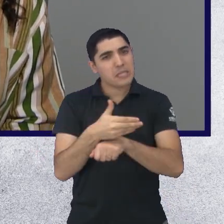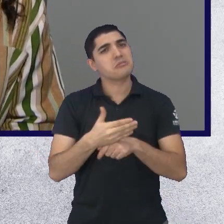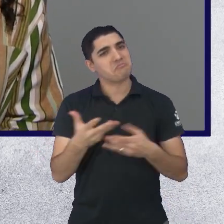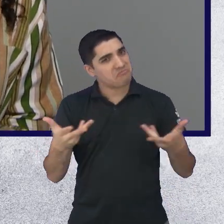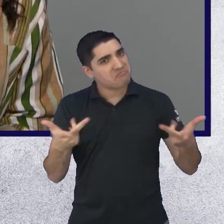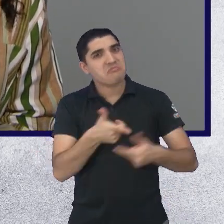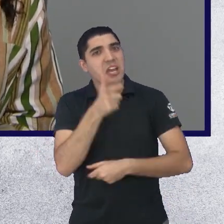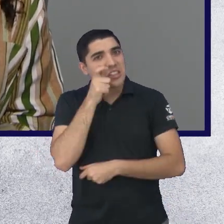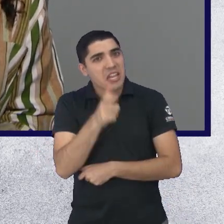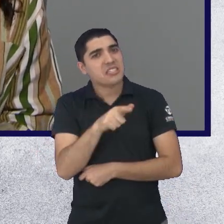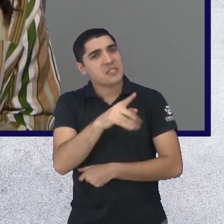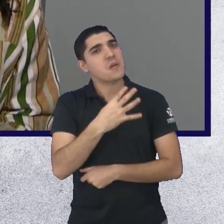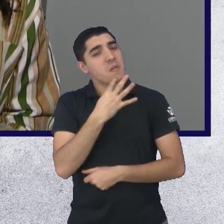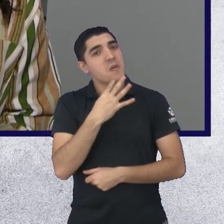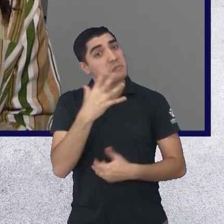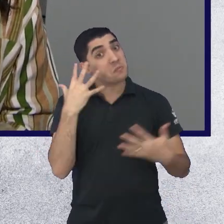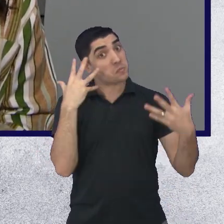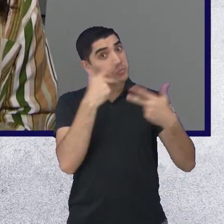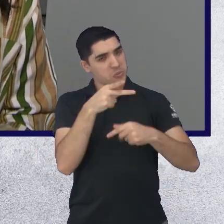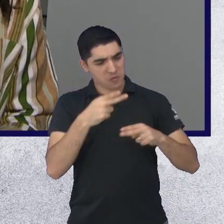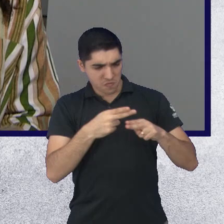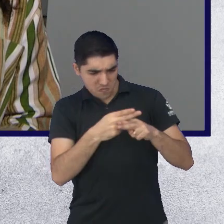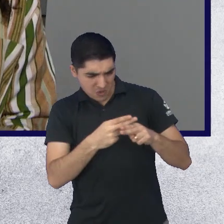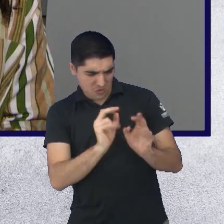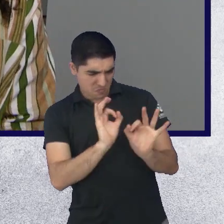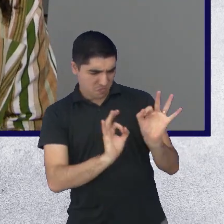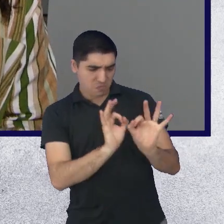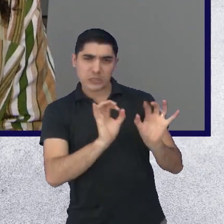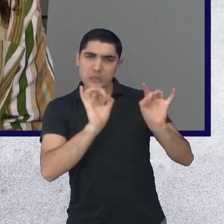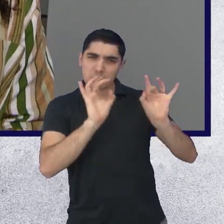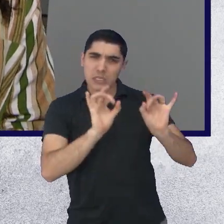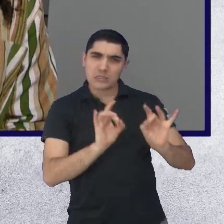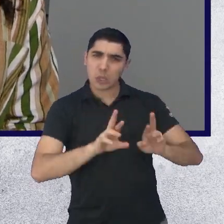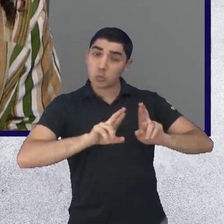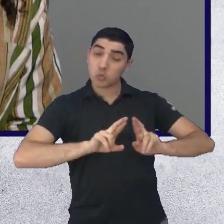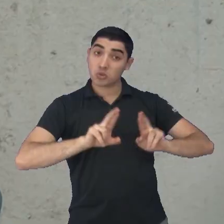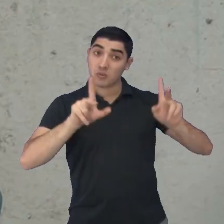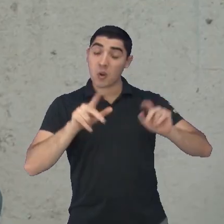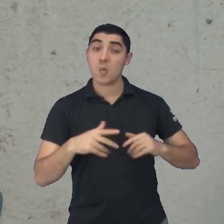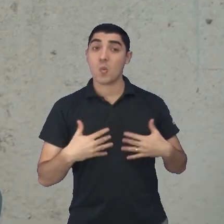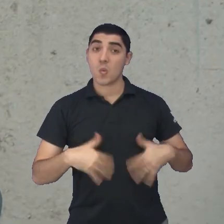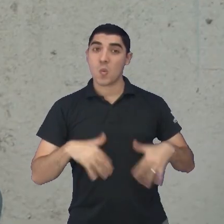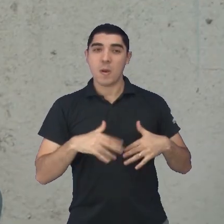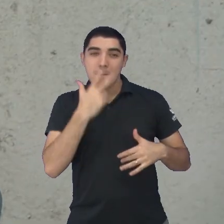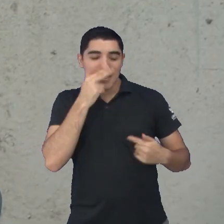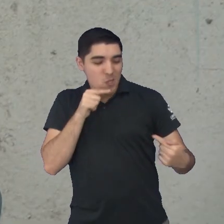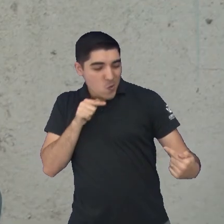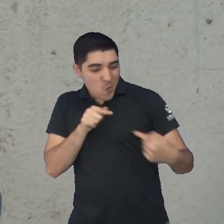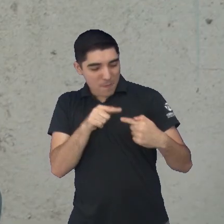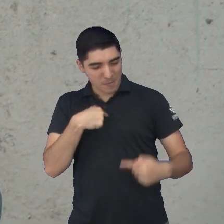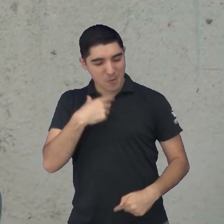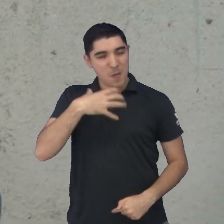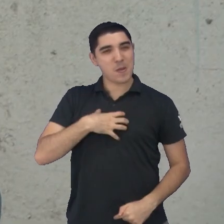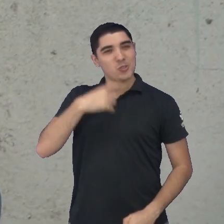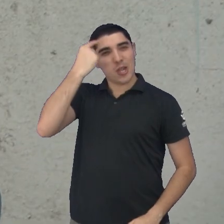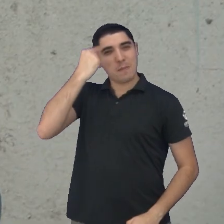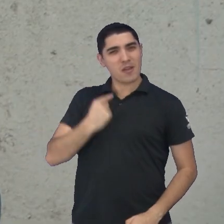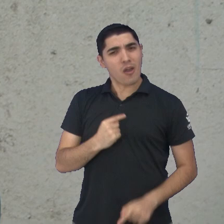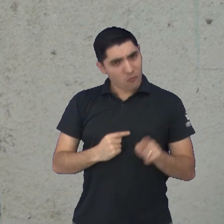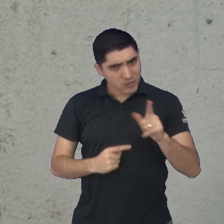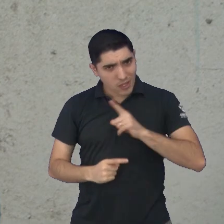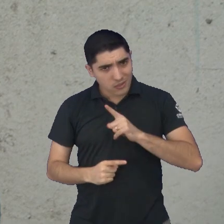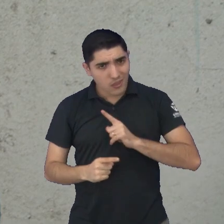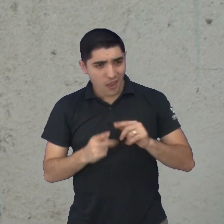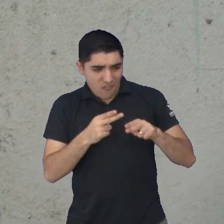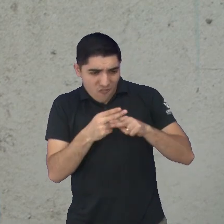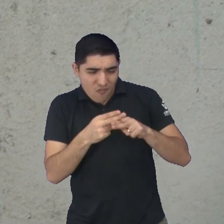área, né? É bonita, bela, né? Super artesanal, né? Diferente, ter uma faca com a sua cara, né, Márcio? Você tem o seu